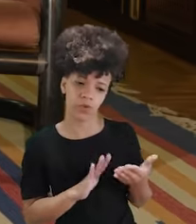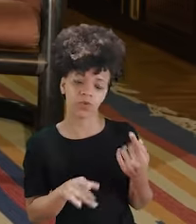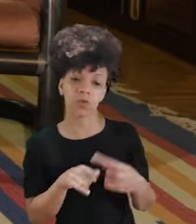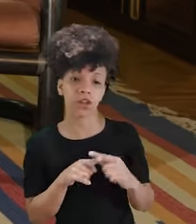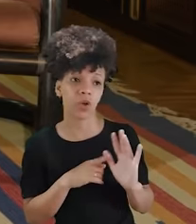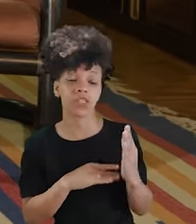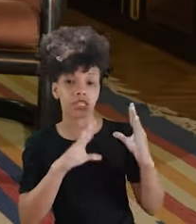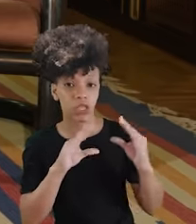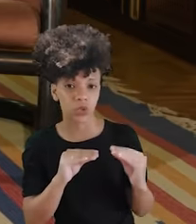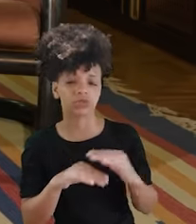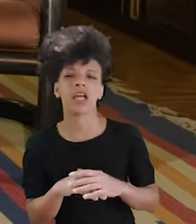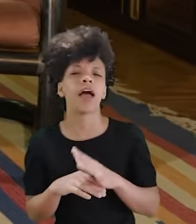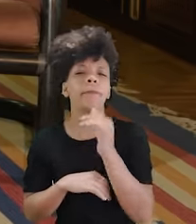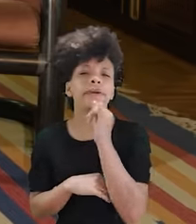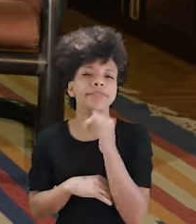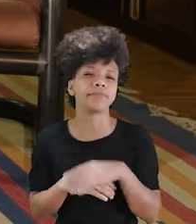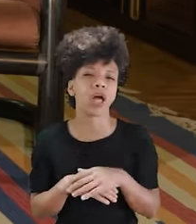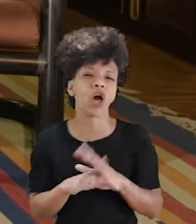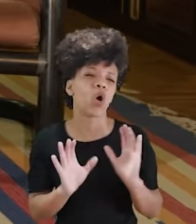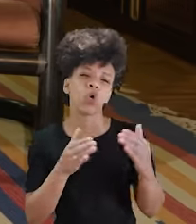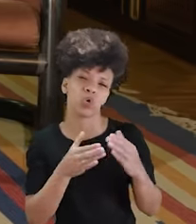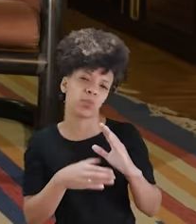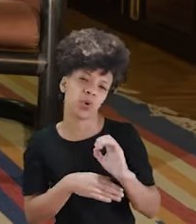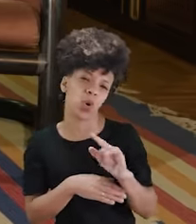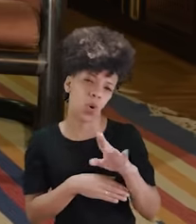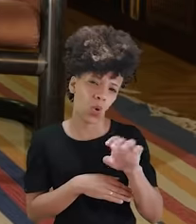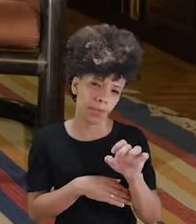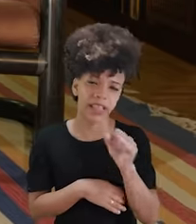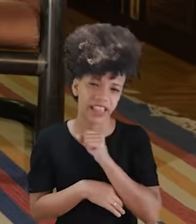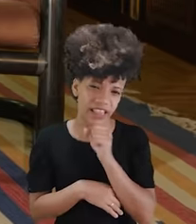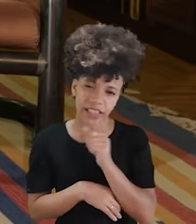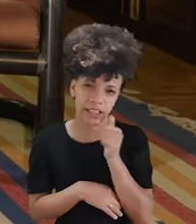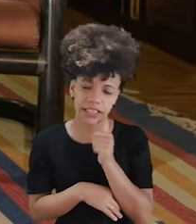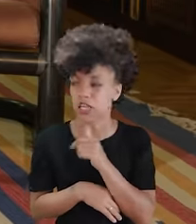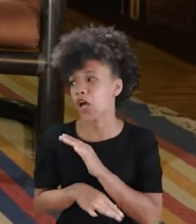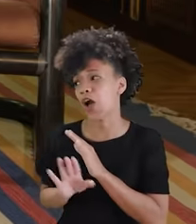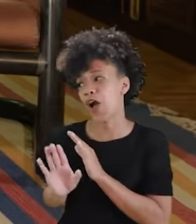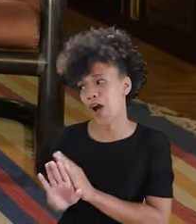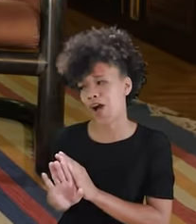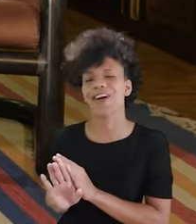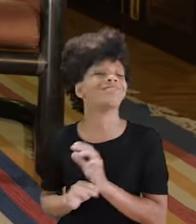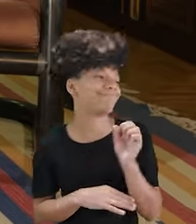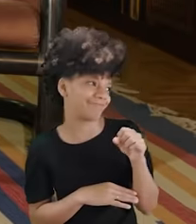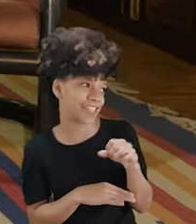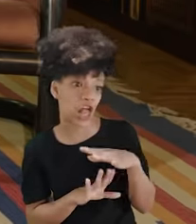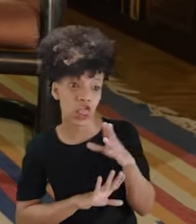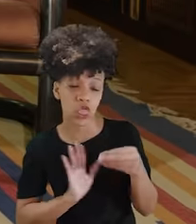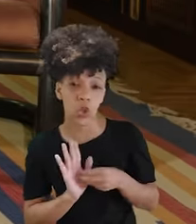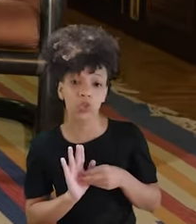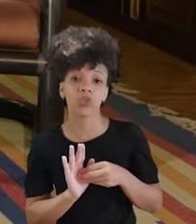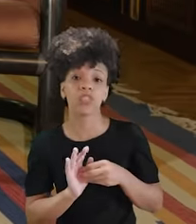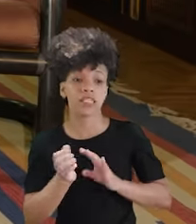normalmente que acontece à noite de gala das mulheres para véia Olá tudo bem todos os